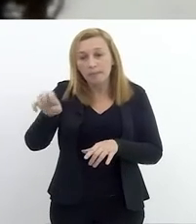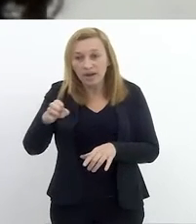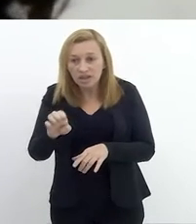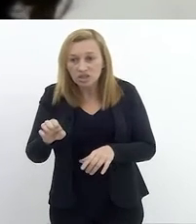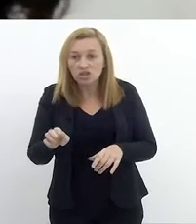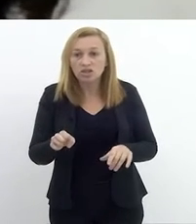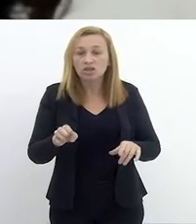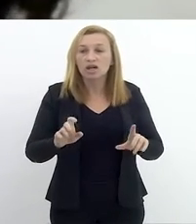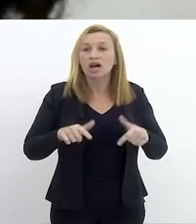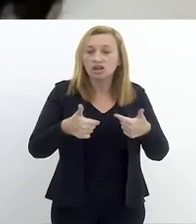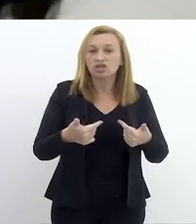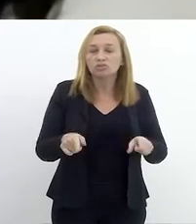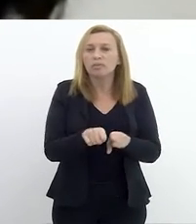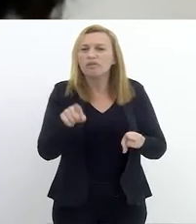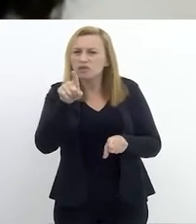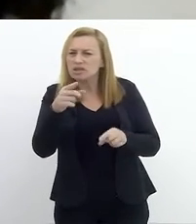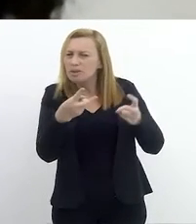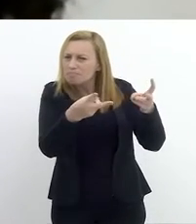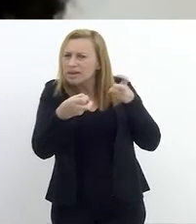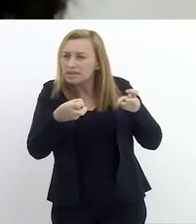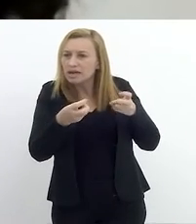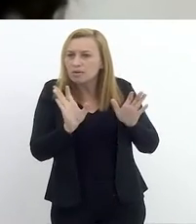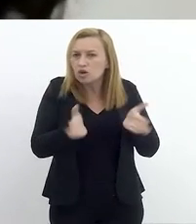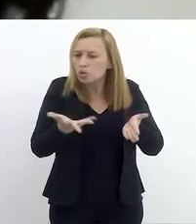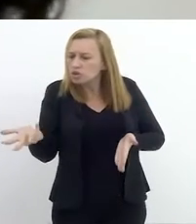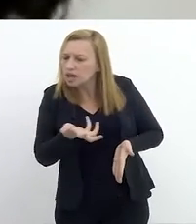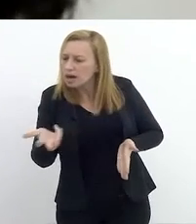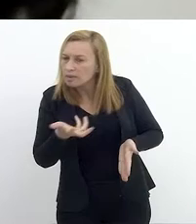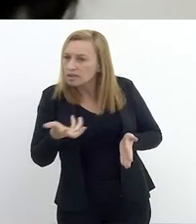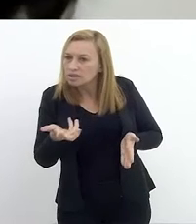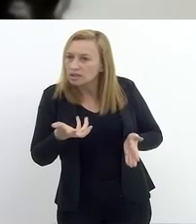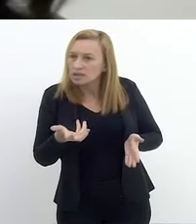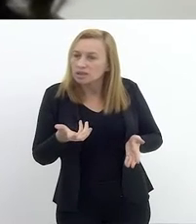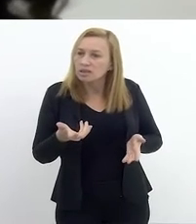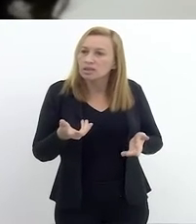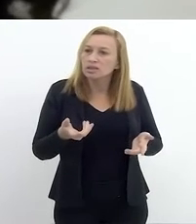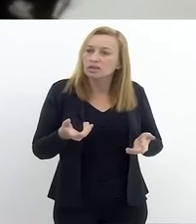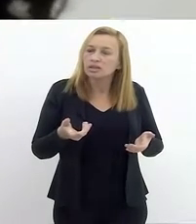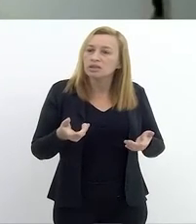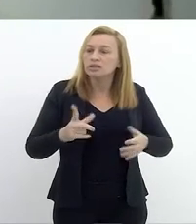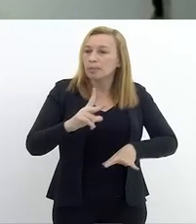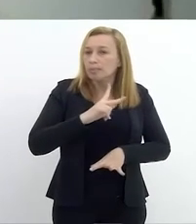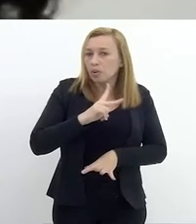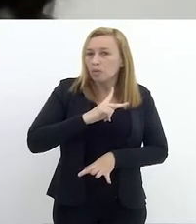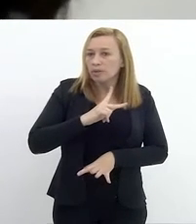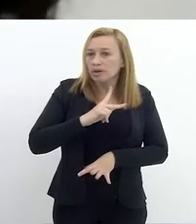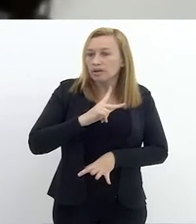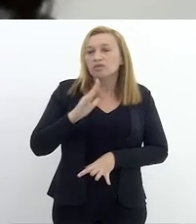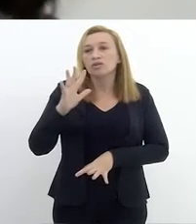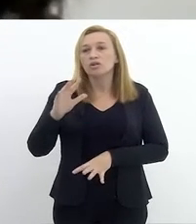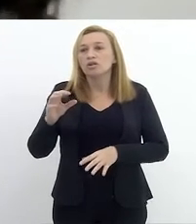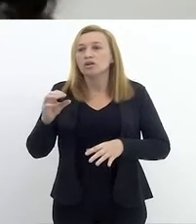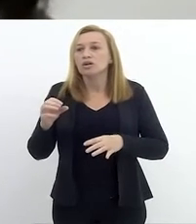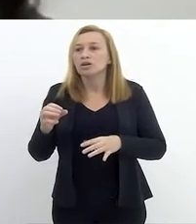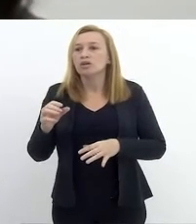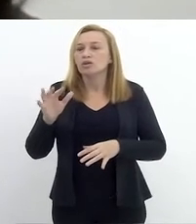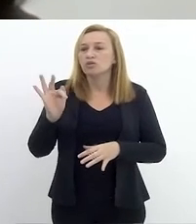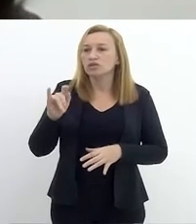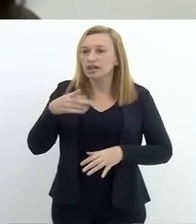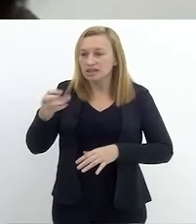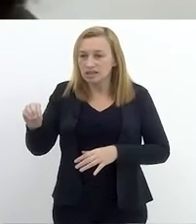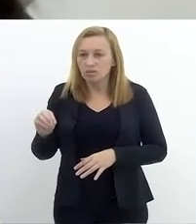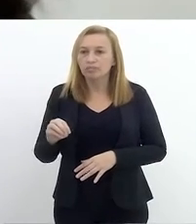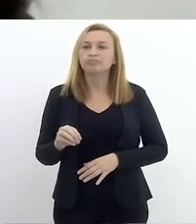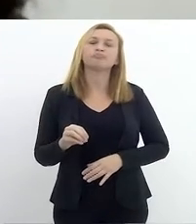alguns instrumentos fossem facilitados. A FAPERJ atuou também nessa questão, quer dizer, você percebe que houve